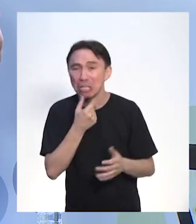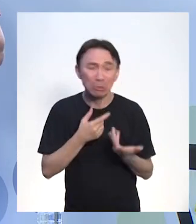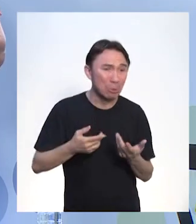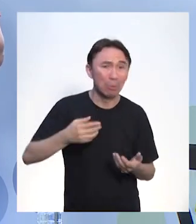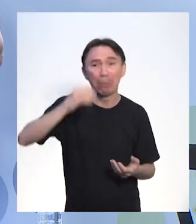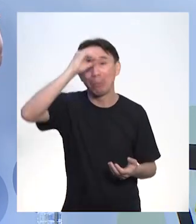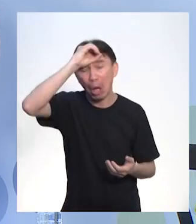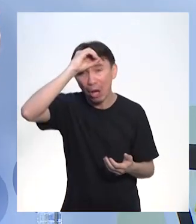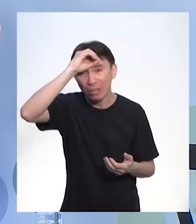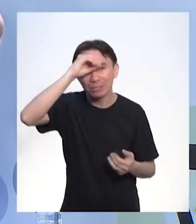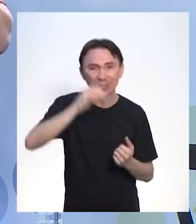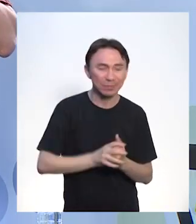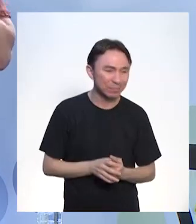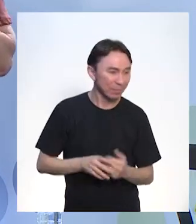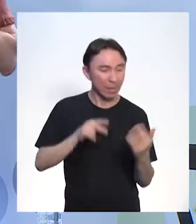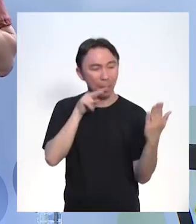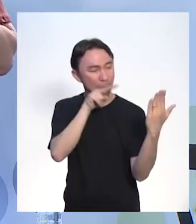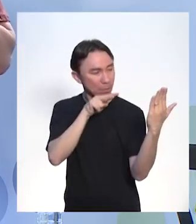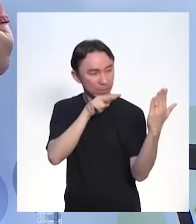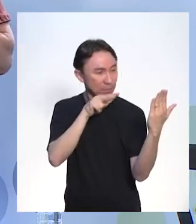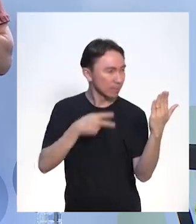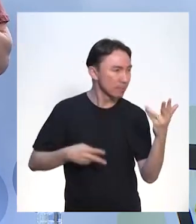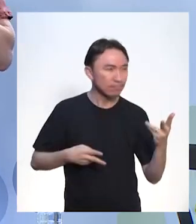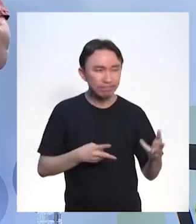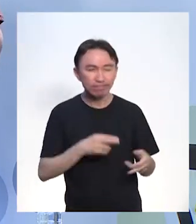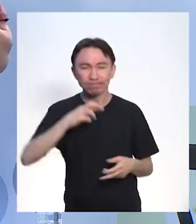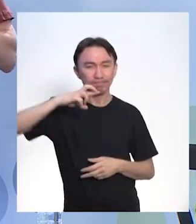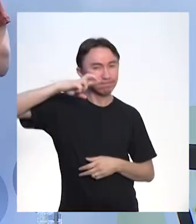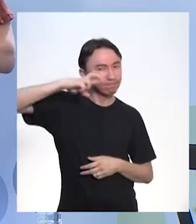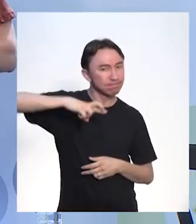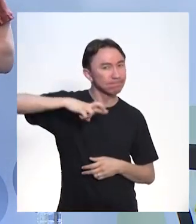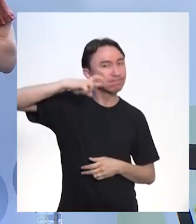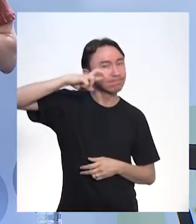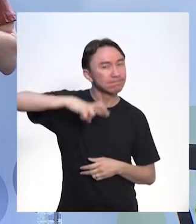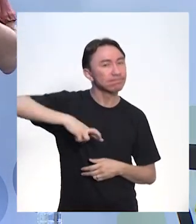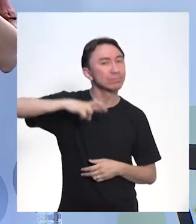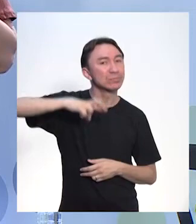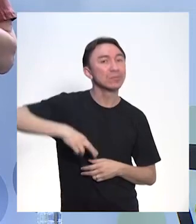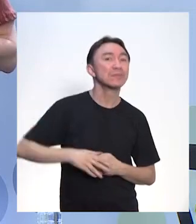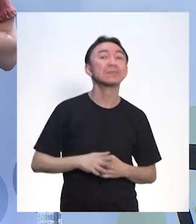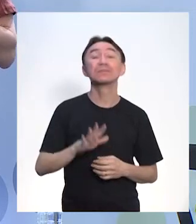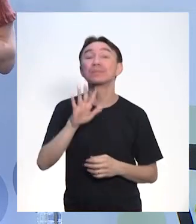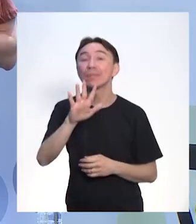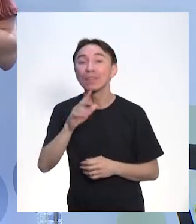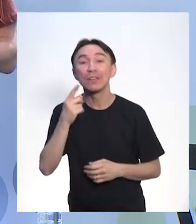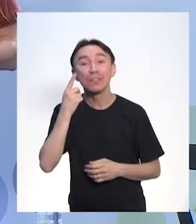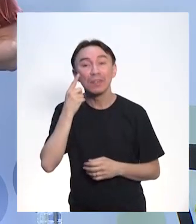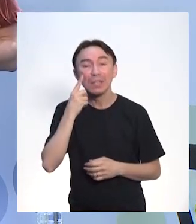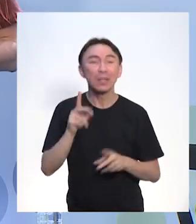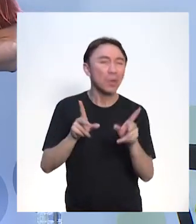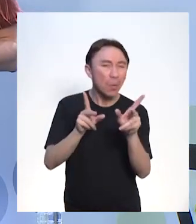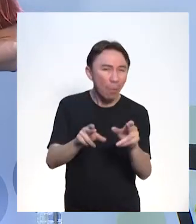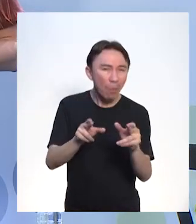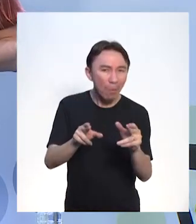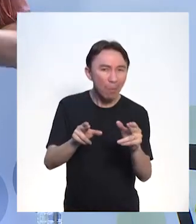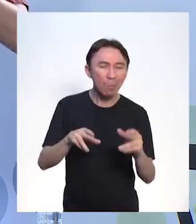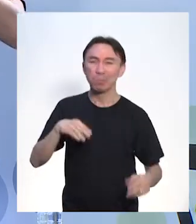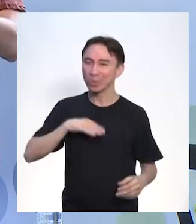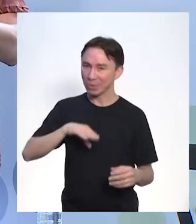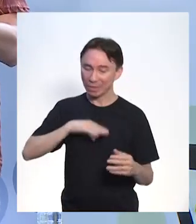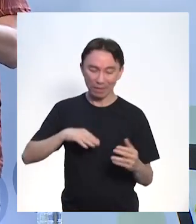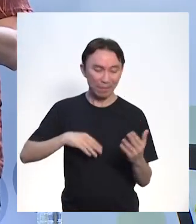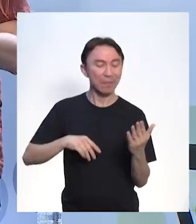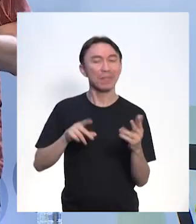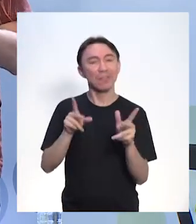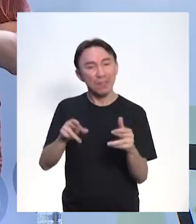você bate o olho, se você prestar atenção, fizer uma leitura, não sei nada de inglês. Ok, leia como se fosse português. Olha